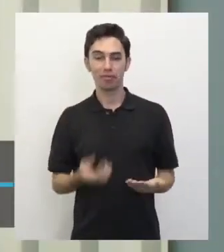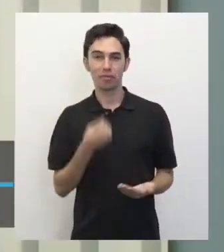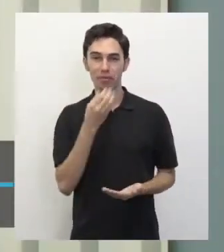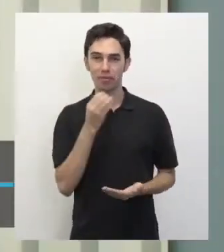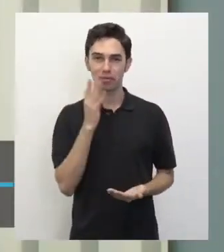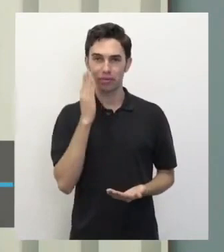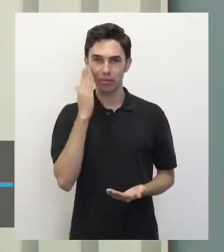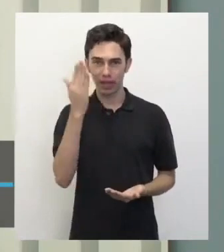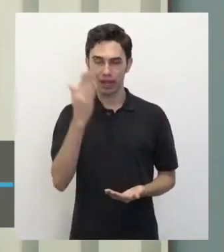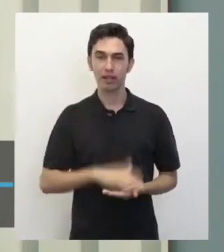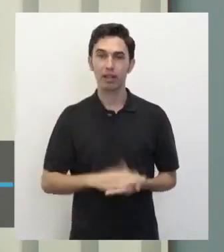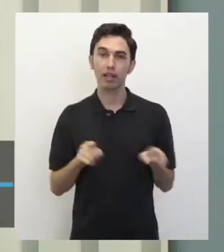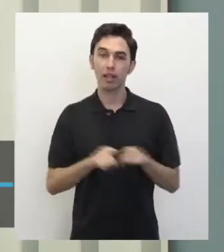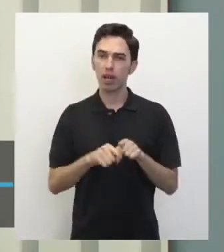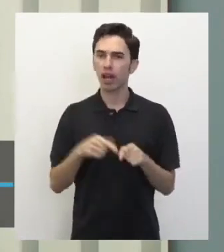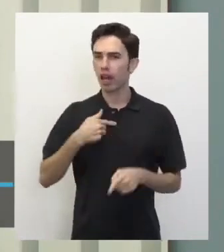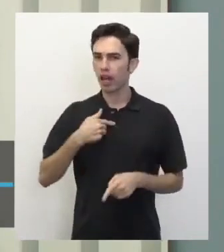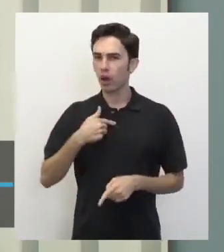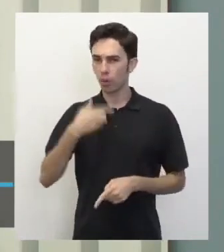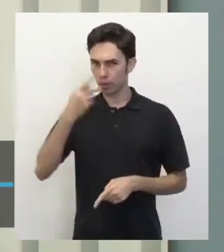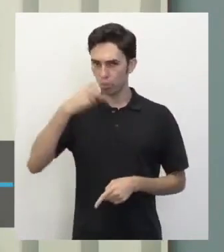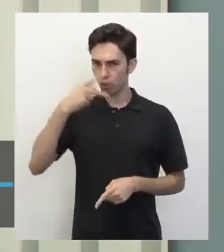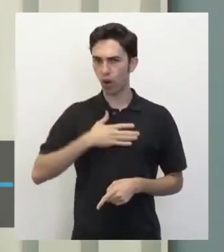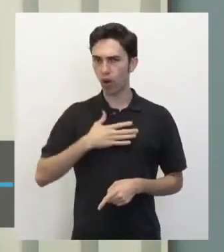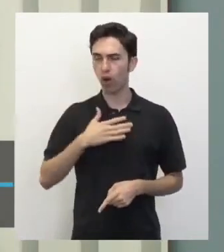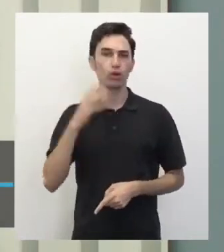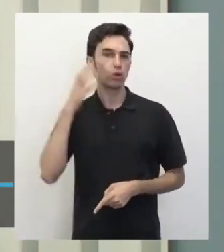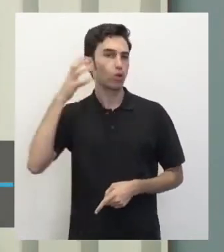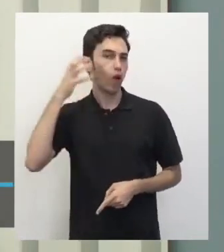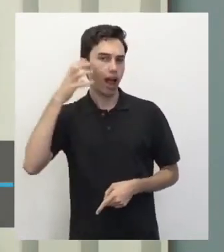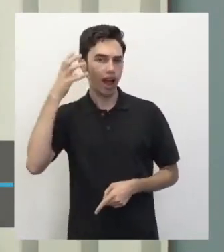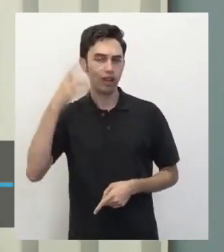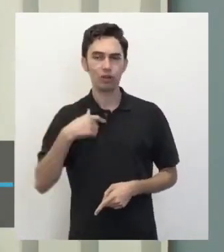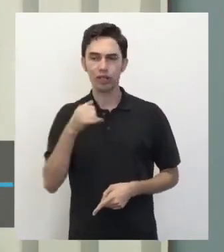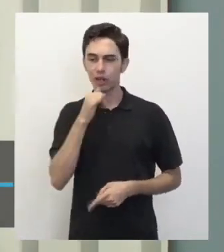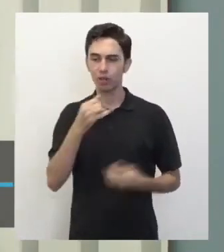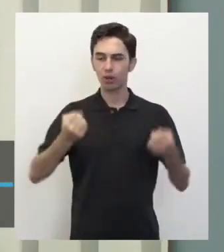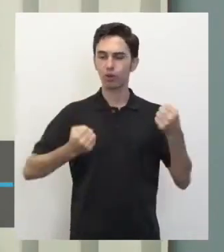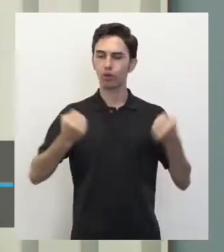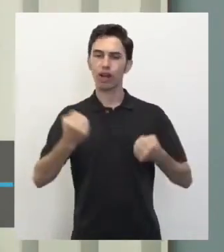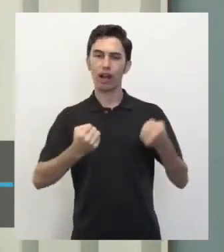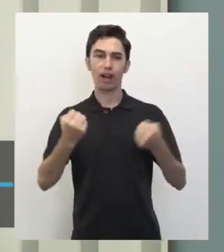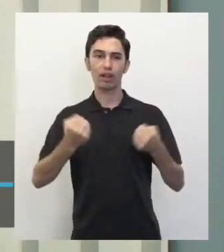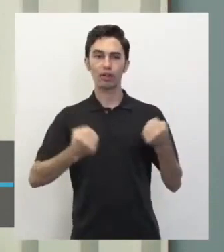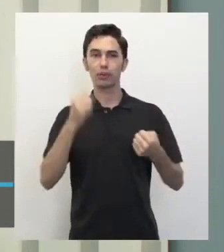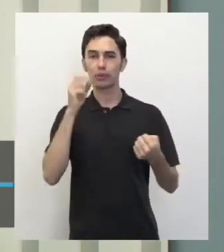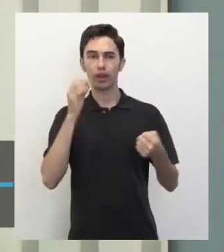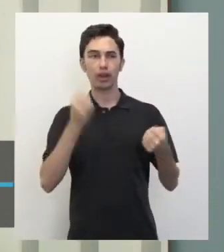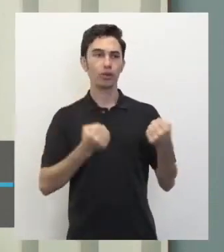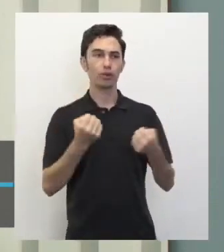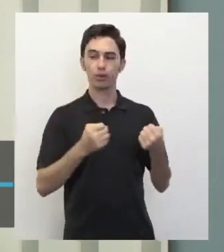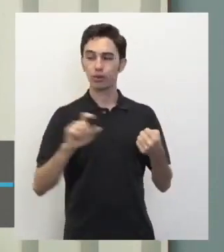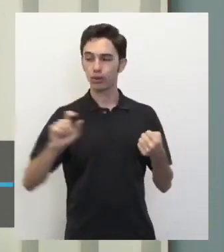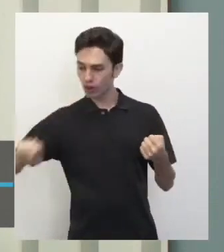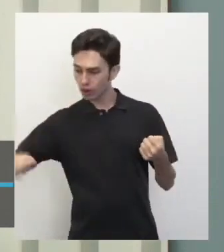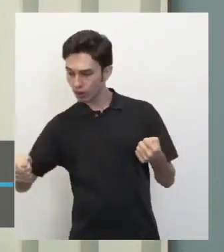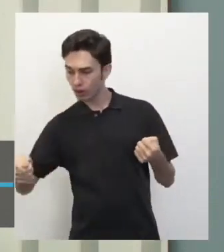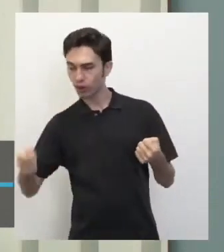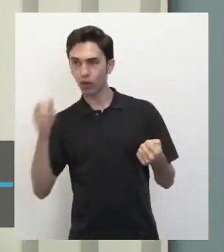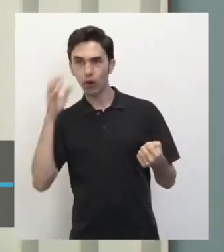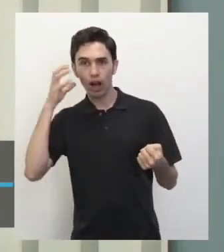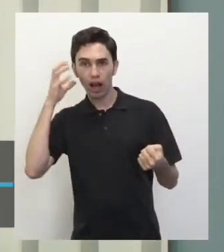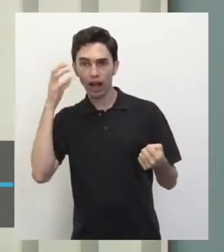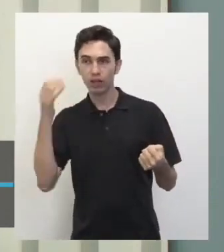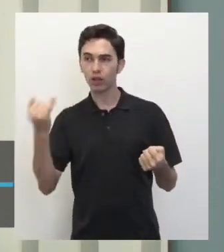que é o rádio, né? O rádio, nossa, eu adoro. Coloco o rádio no carro, ouvir aqueles canais, aquelas emissoras que dão só